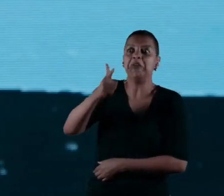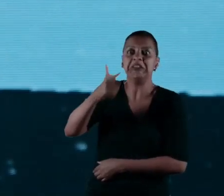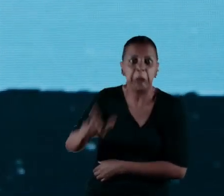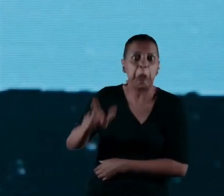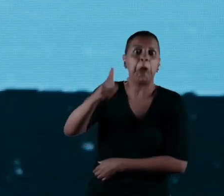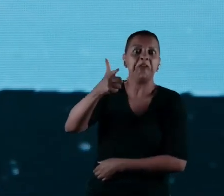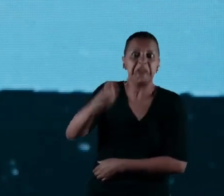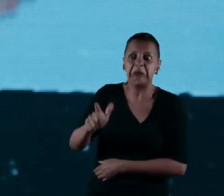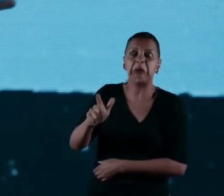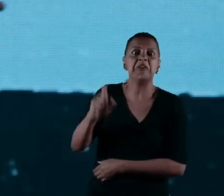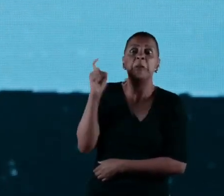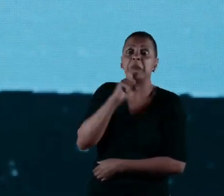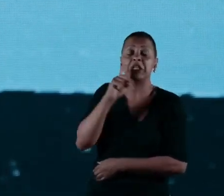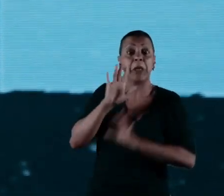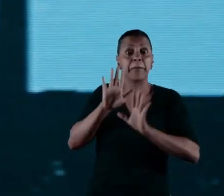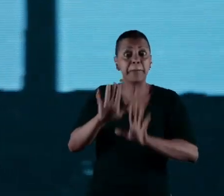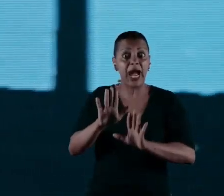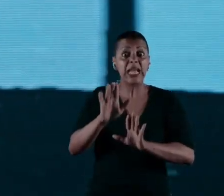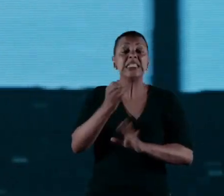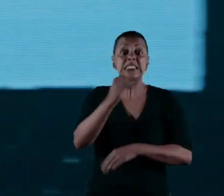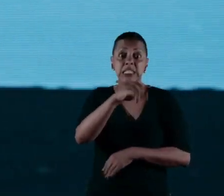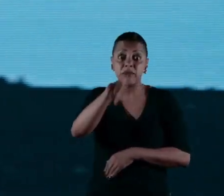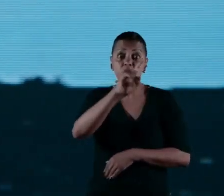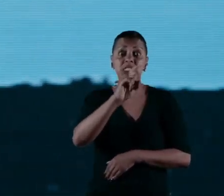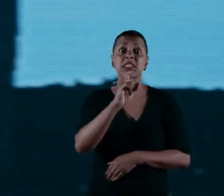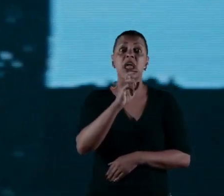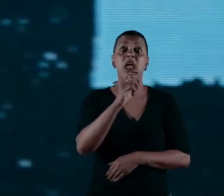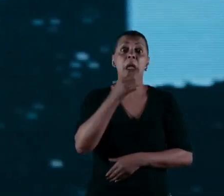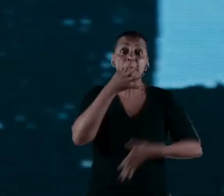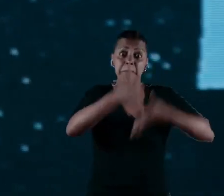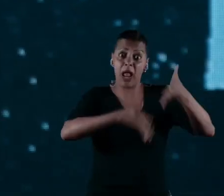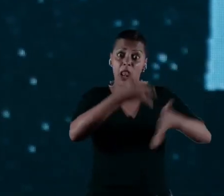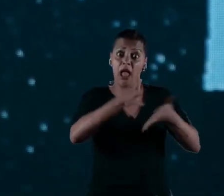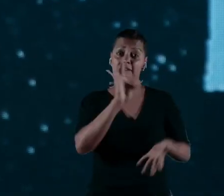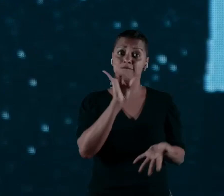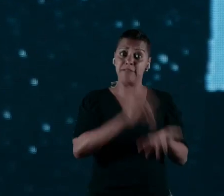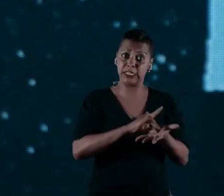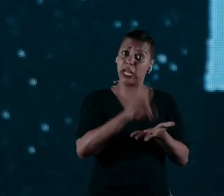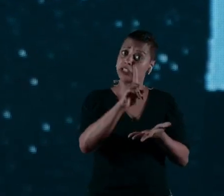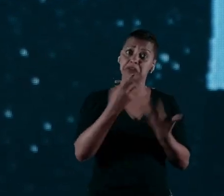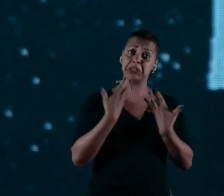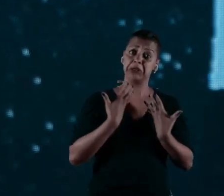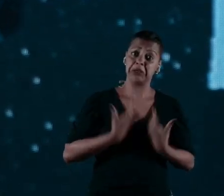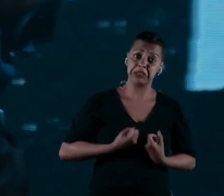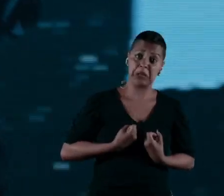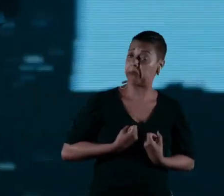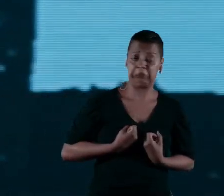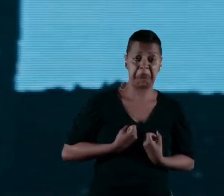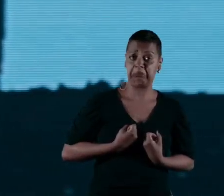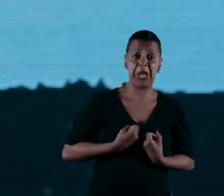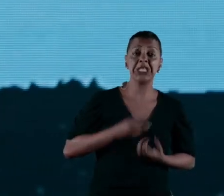maneira. Quando você fala a verdade, você dorme e descansa. Por quê? Porque você não tem que inventar história.